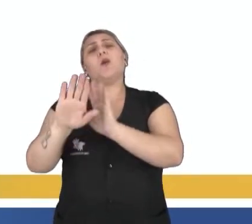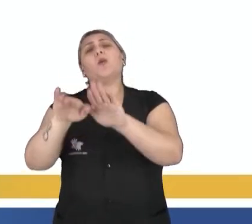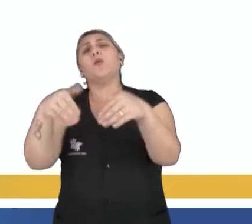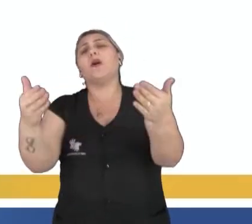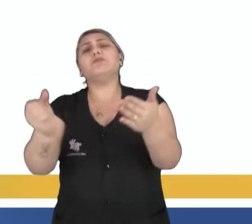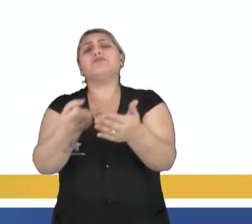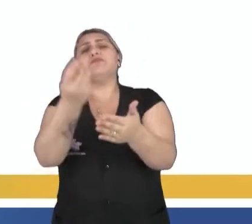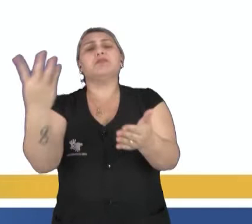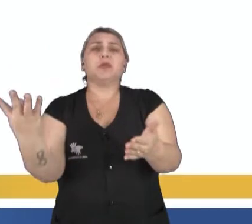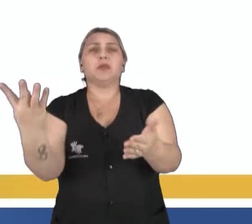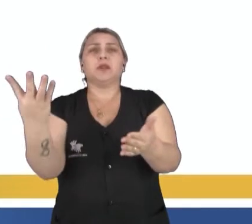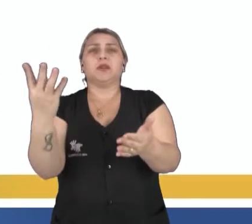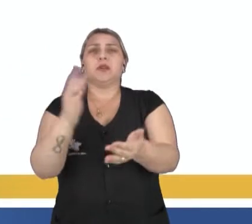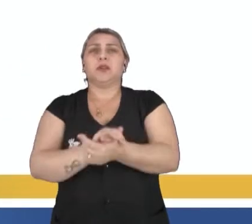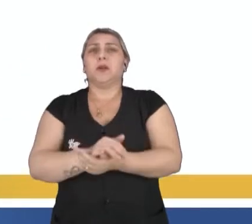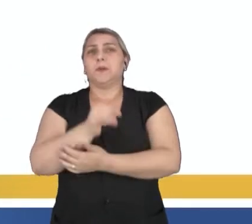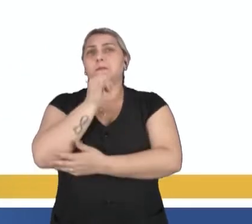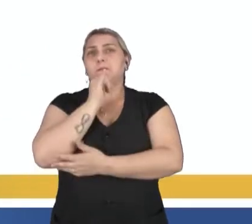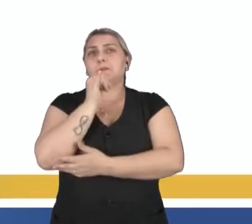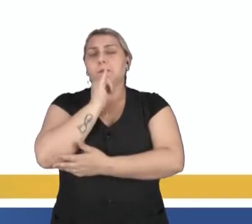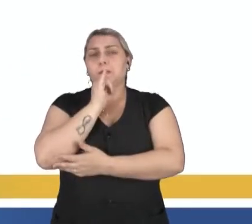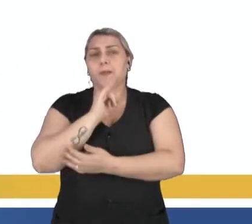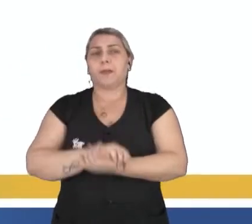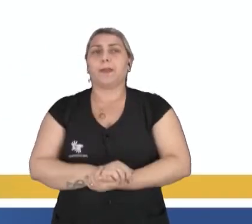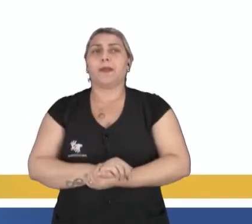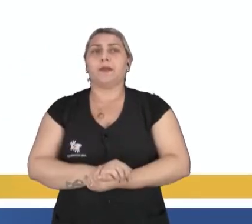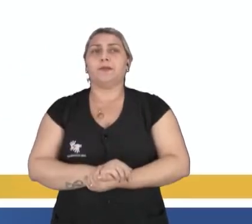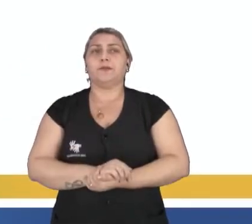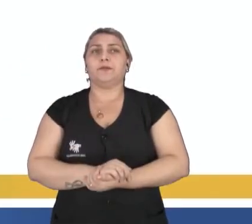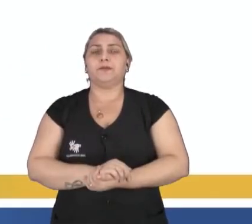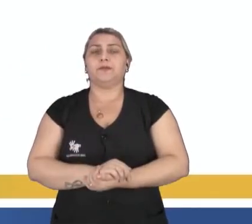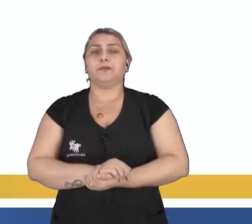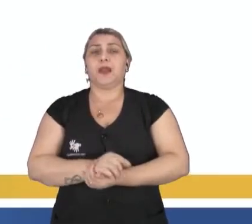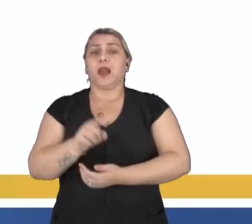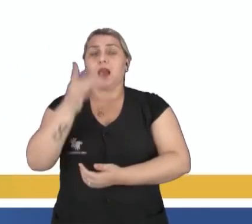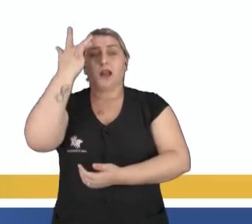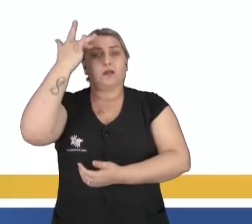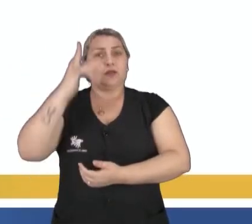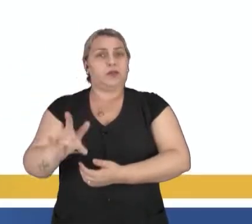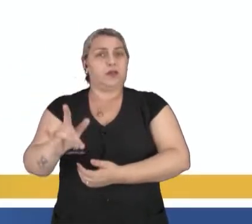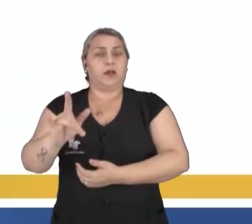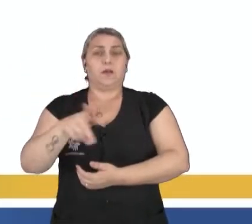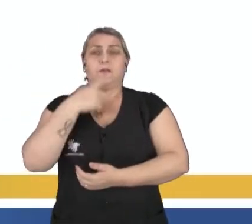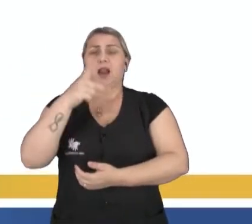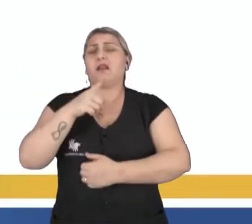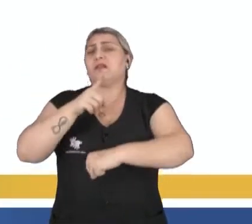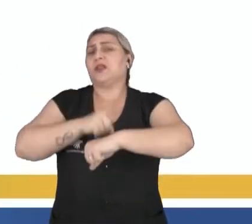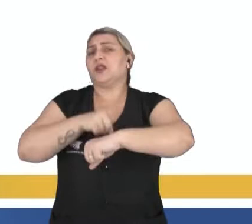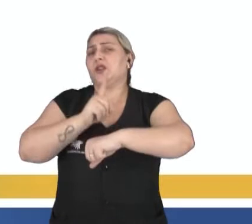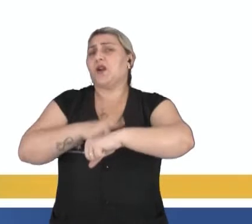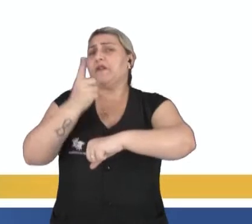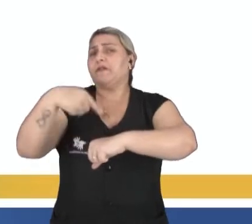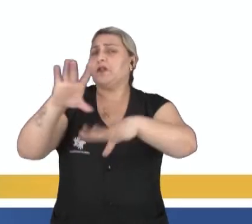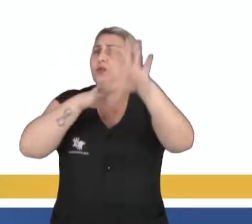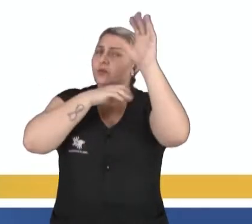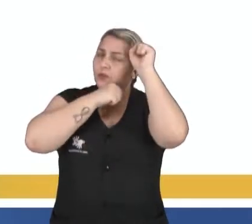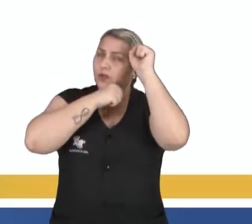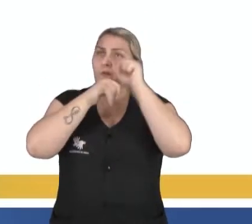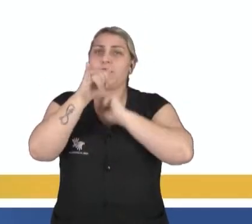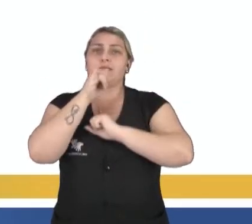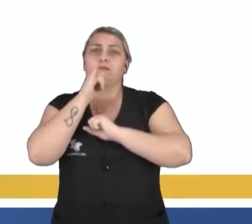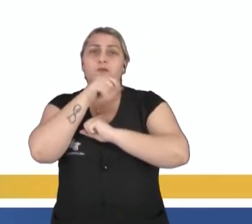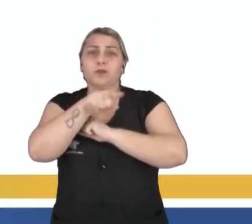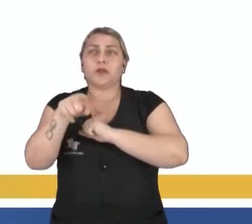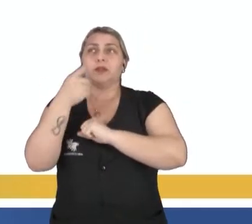quais, quantas, tá? Por exemplo, ela não soube dizer que horas foi dormir. É um exemplo aí que